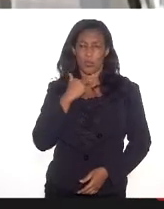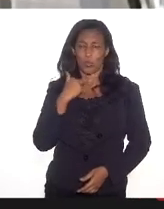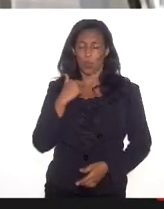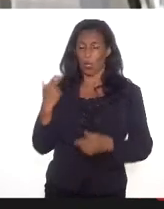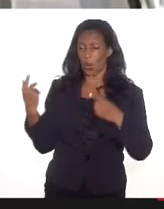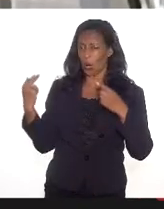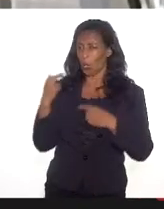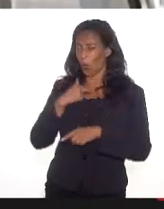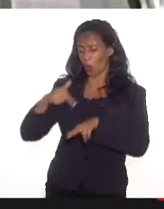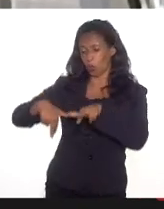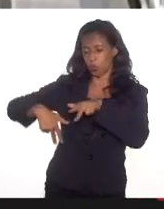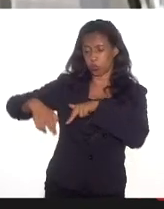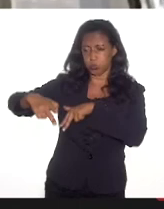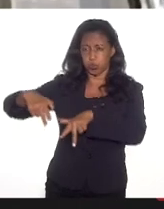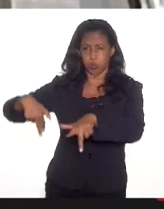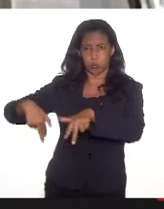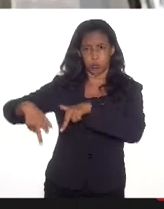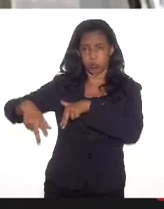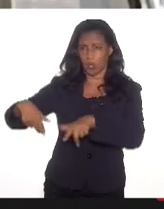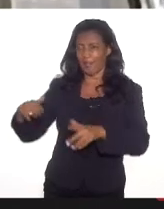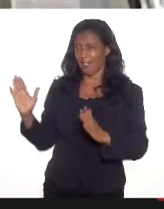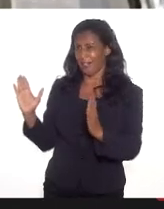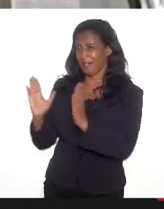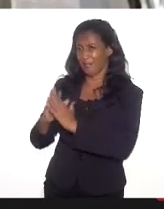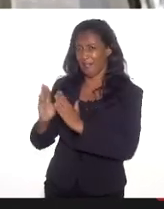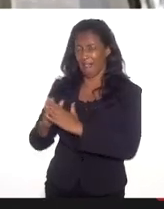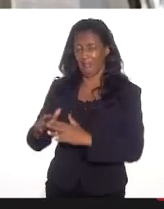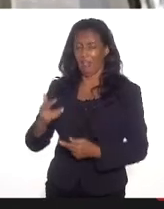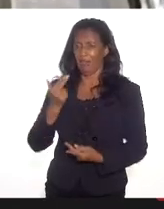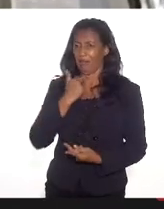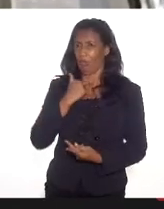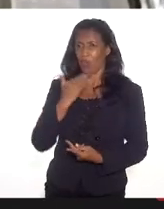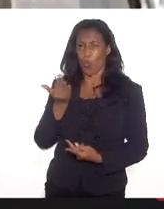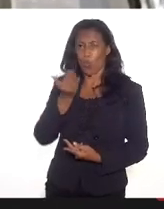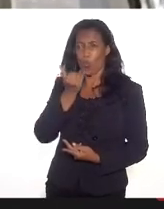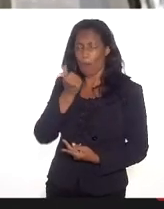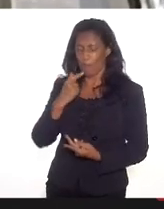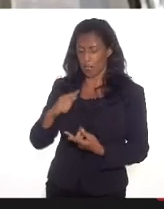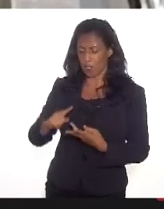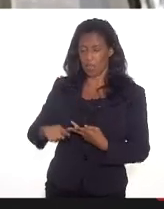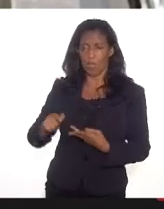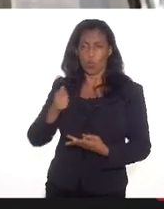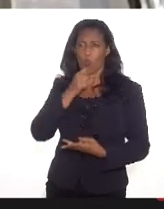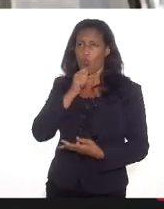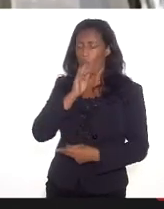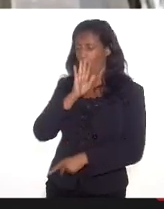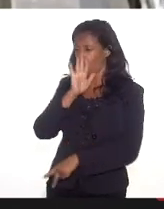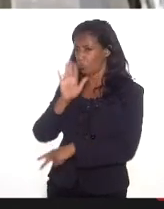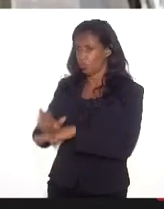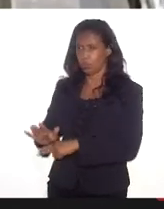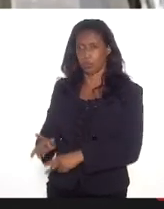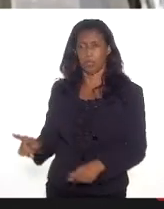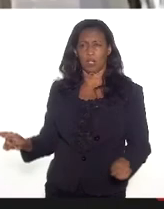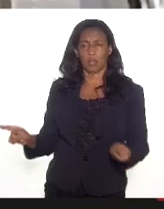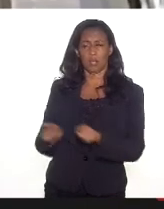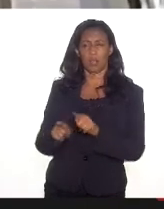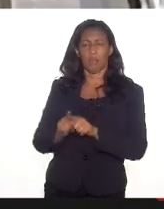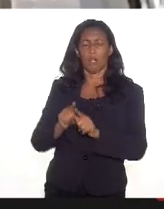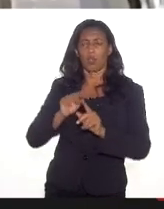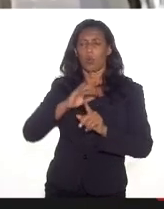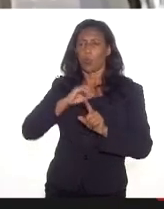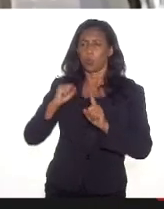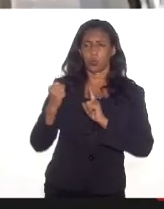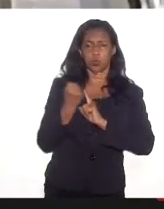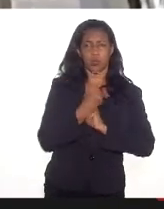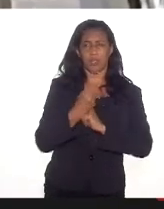territórios elas não têm o que comer elas não têm a quem recorrer e a elas é imputado também todos os problemas sociais